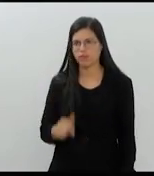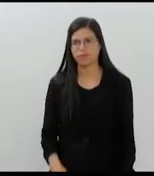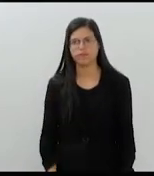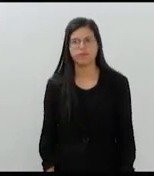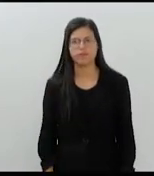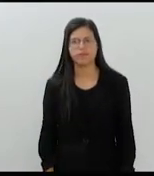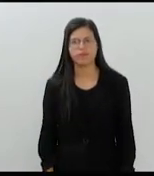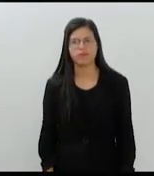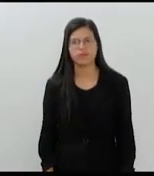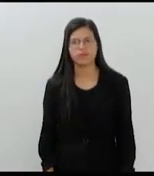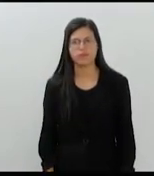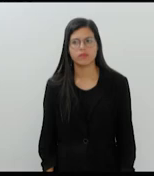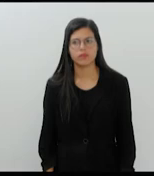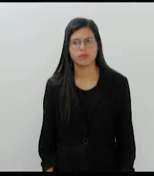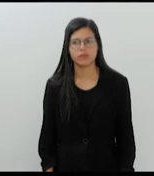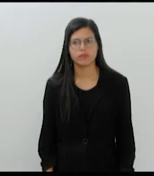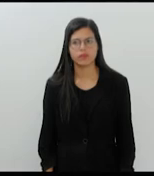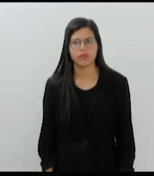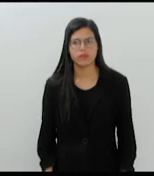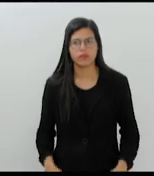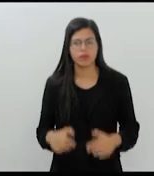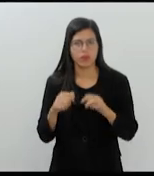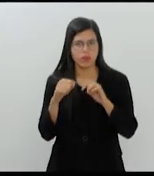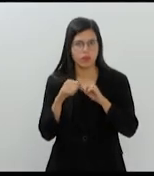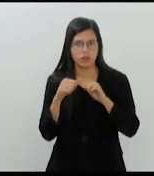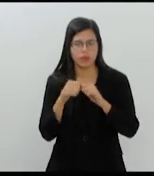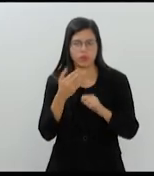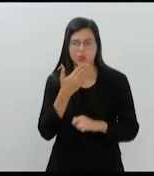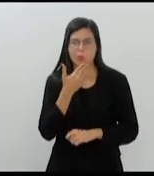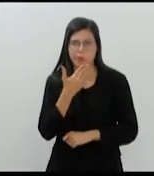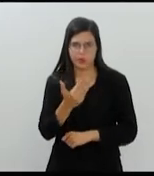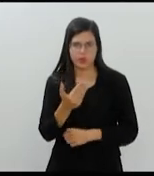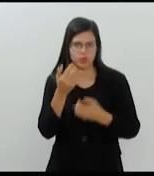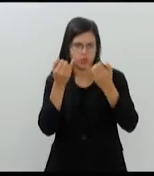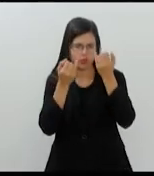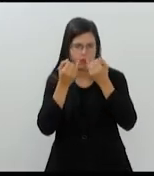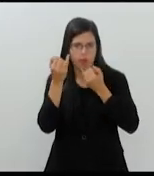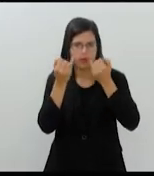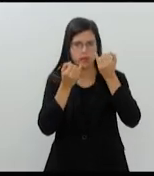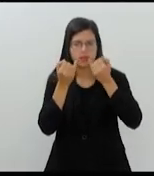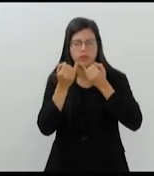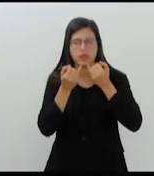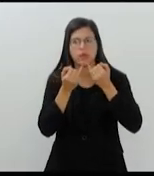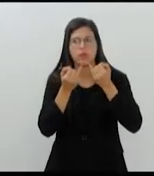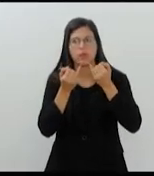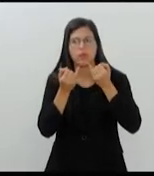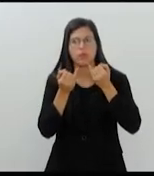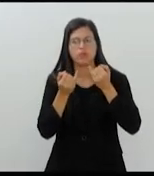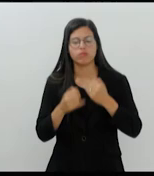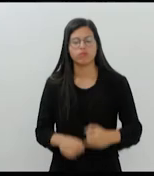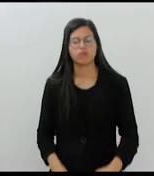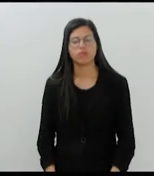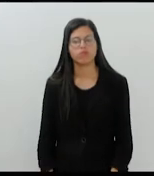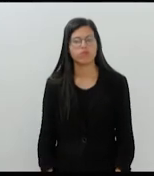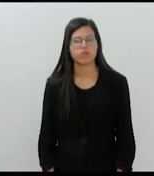eu fiz um requerimento também de informações, aí,